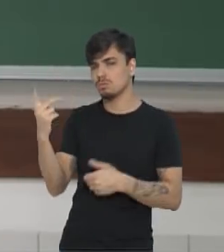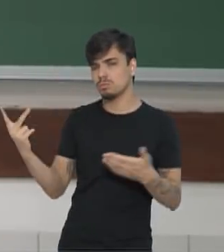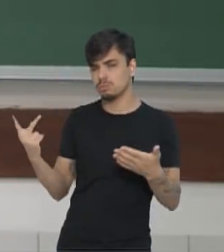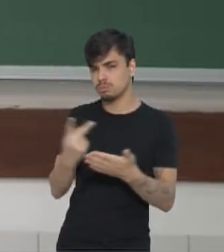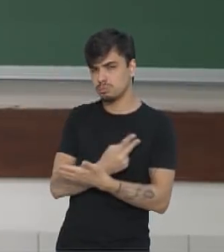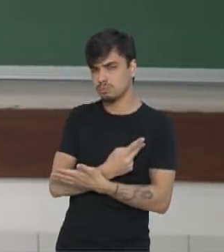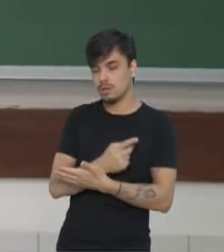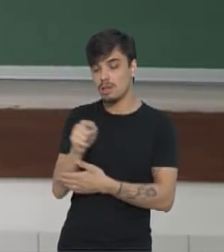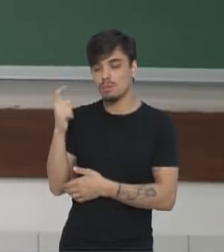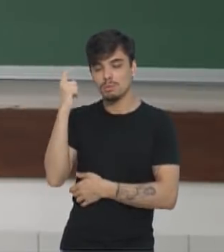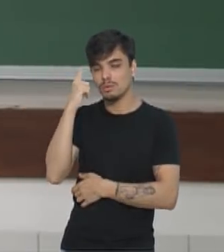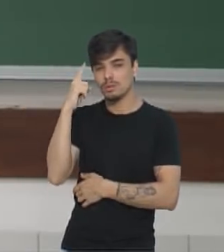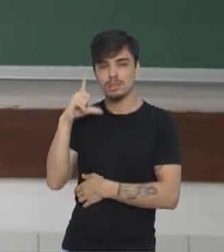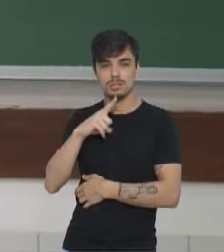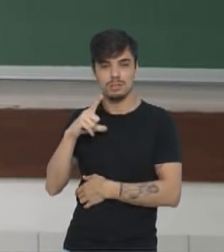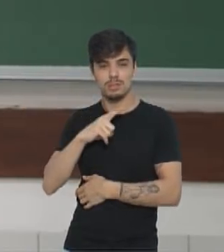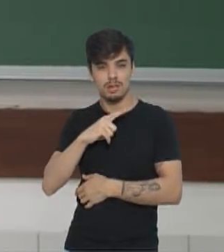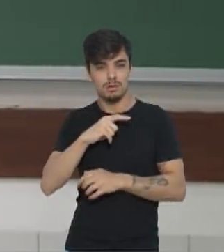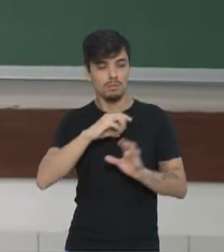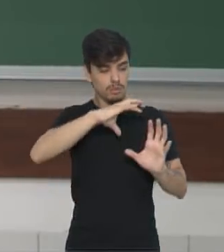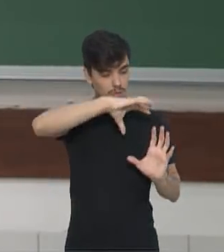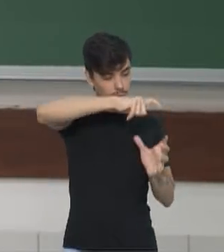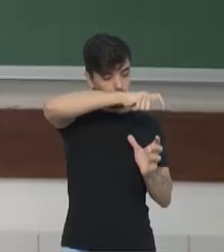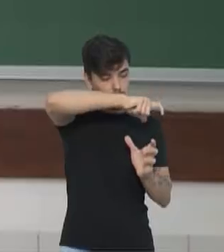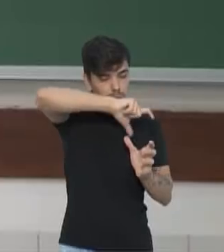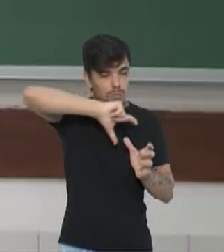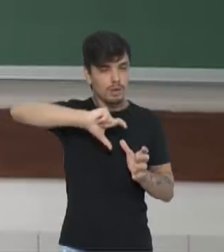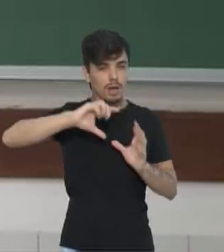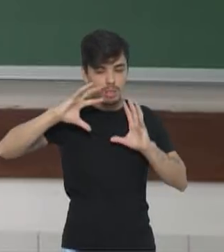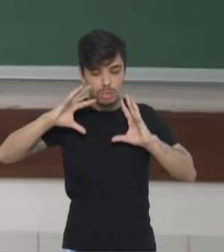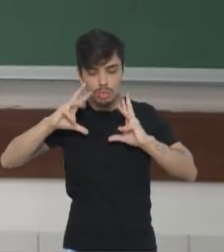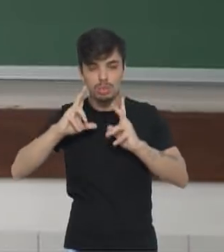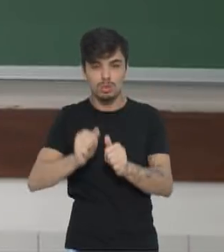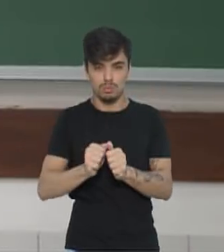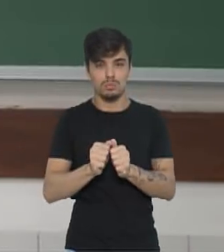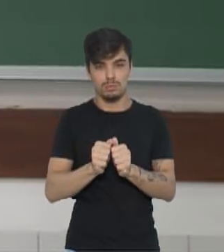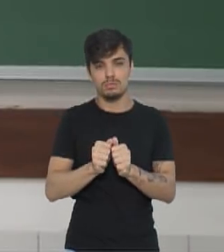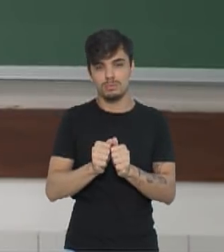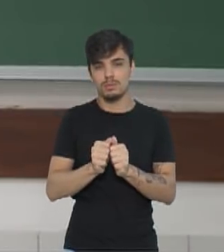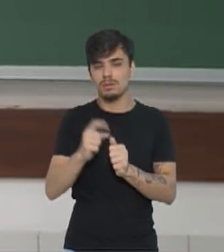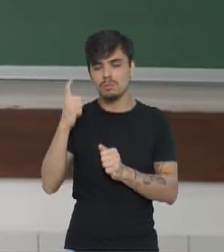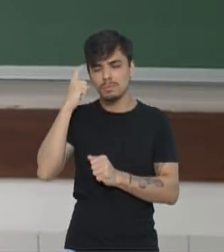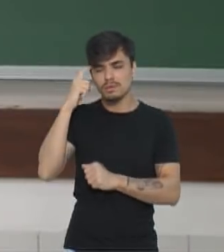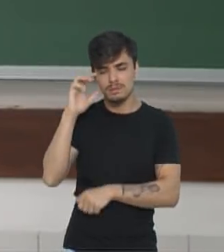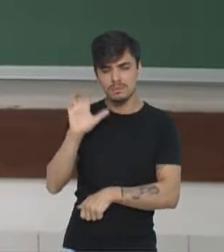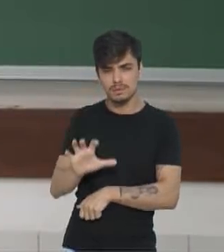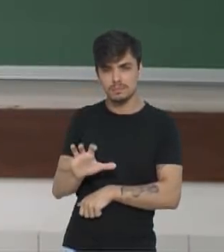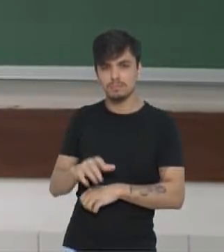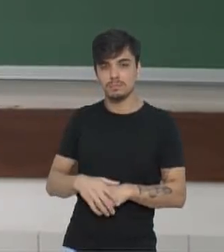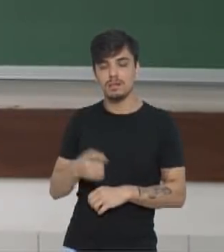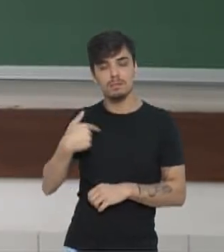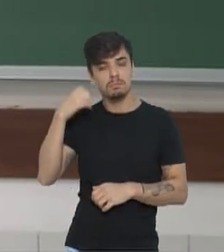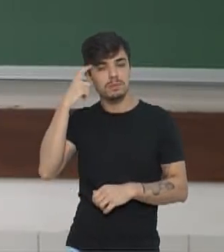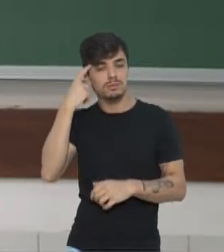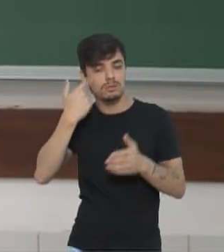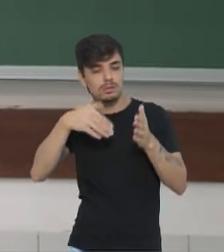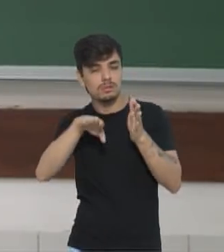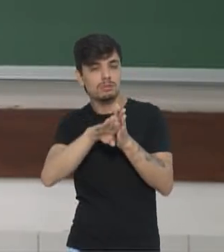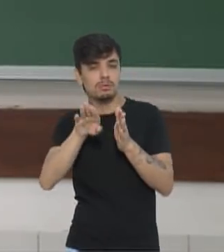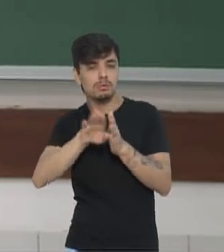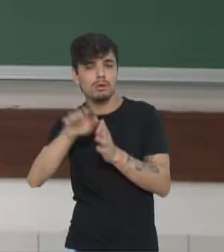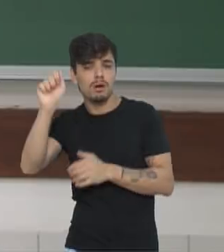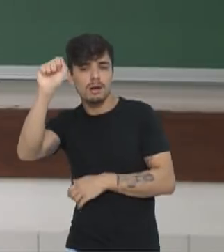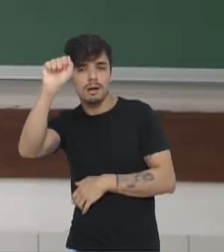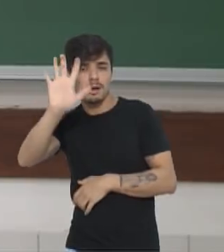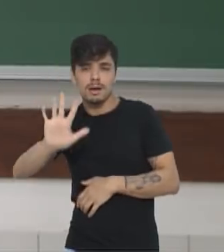um continente inteiro do tamanho do nosso no meio do caminho. Ele não conseguia imaginar isso. Ele achou que ele tinha chegado na Ásia,